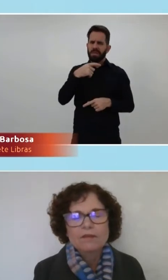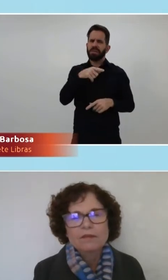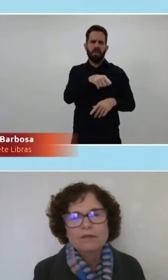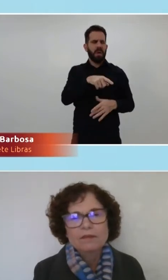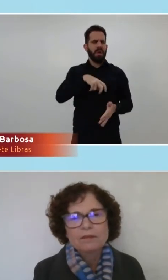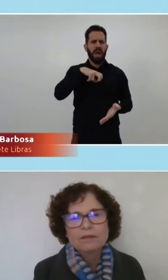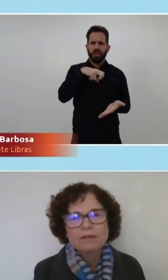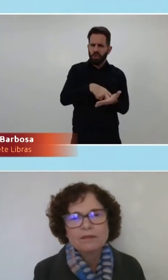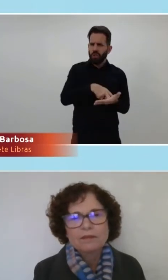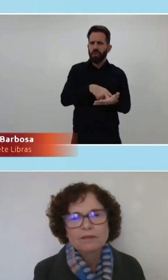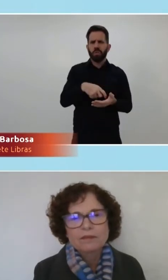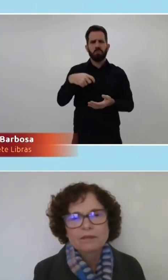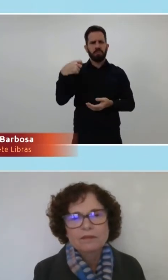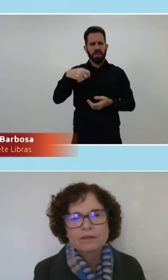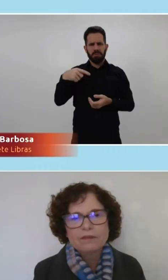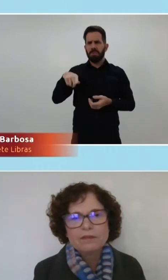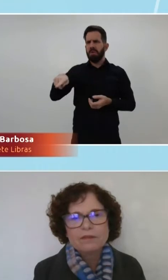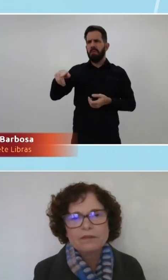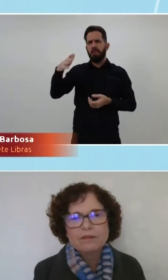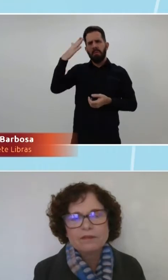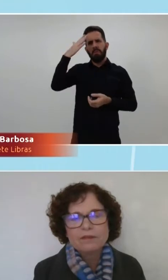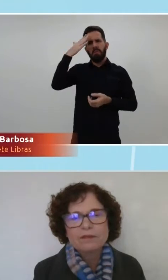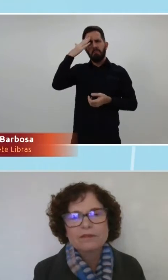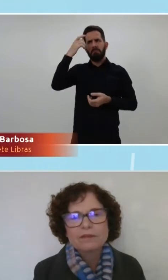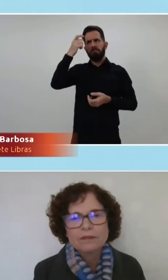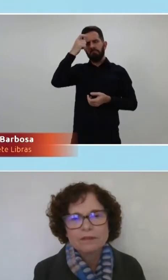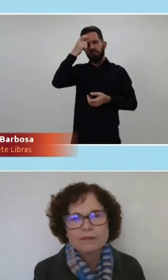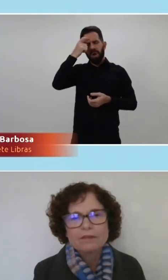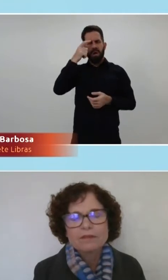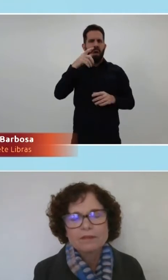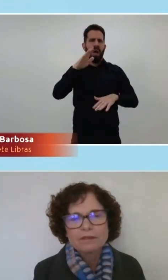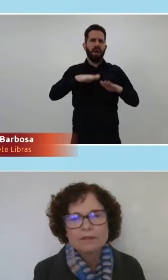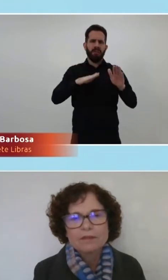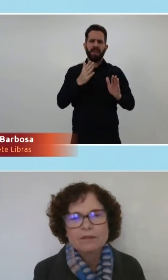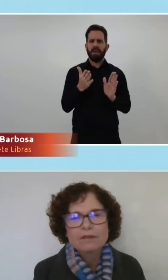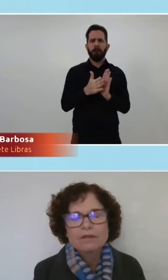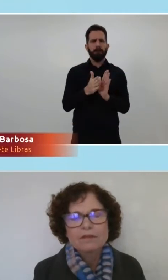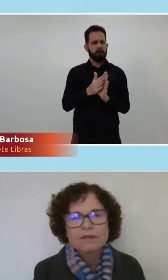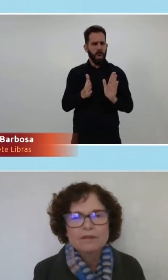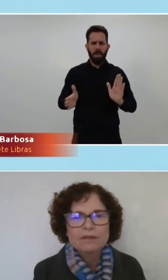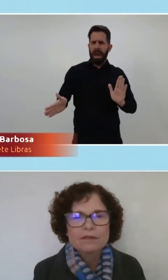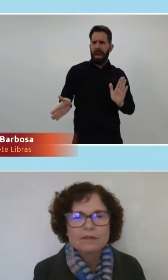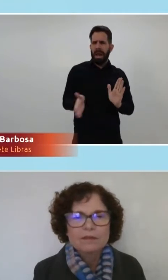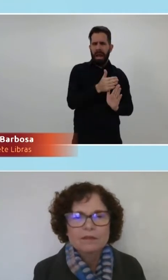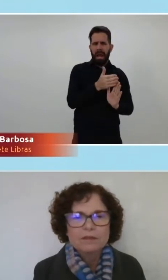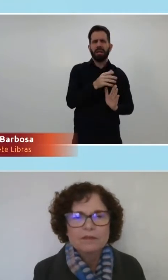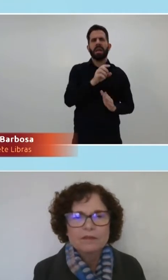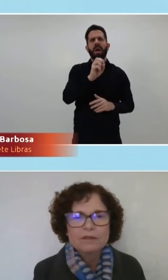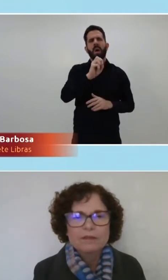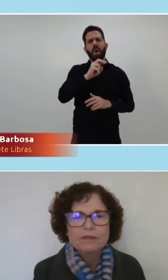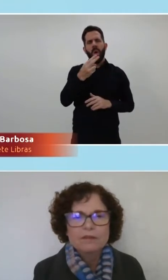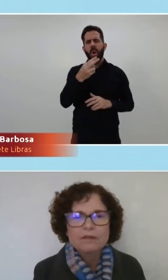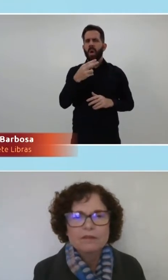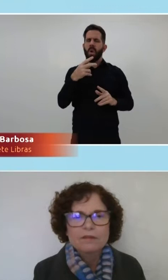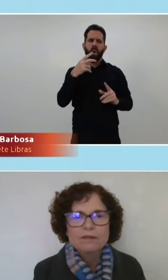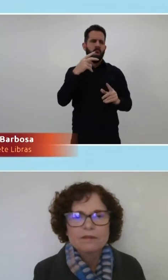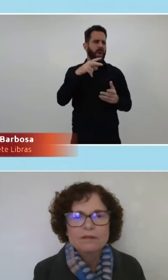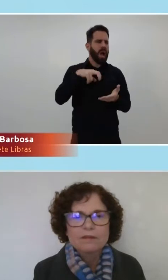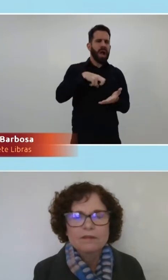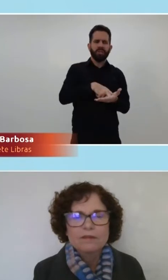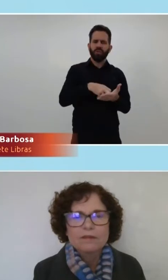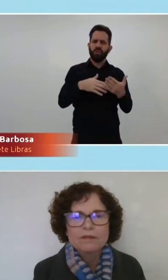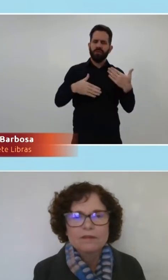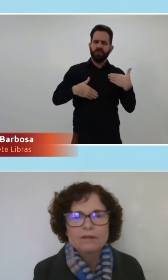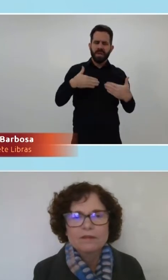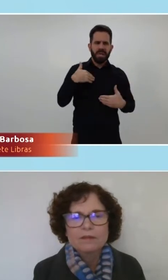castigos, né? Até mesmo palmadas, algum tipo de castigo físico. A partir de quando começa